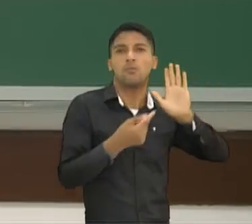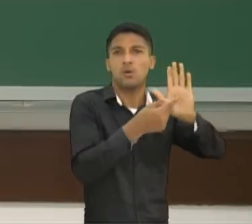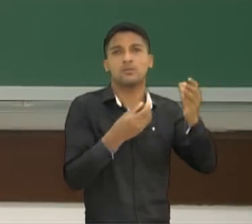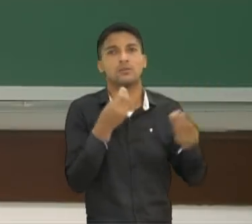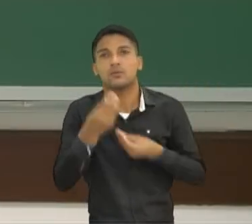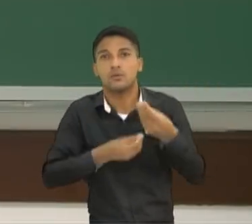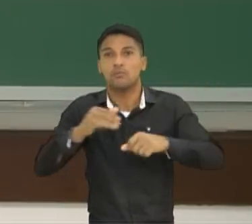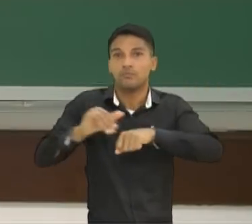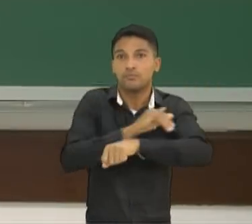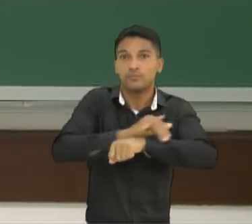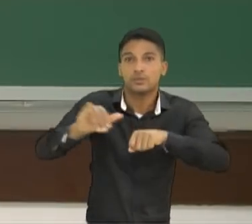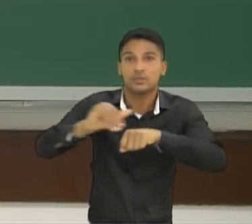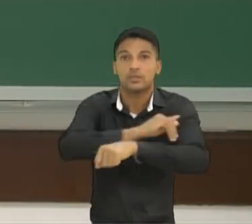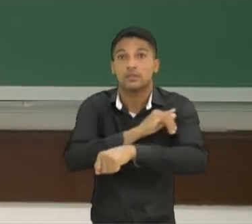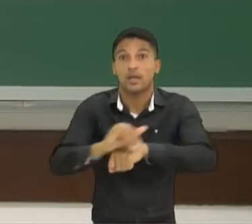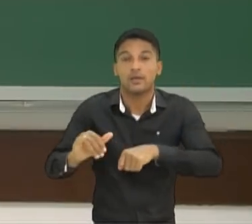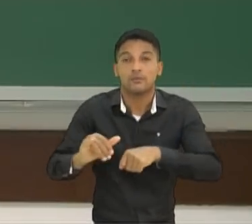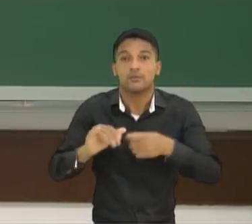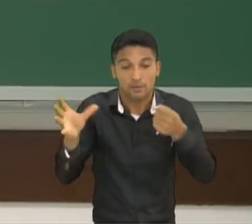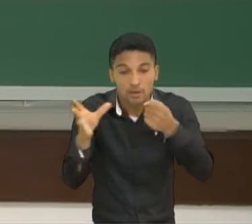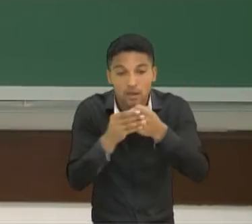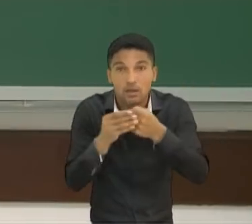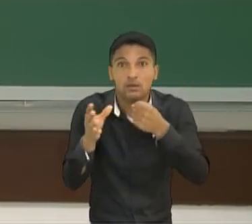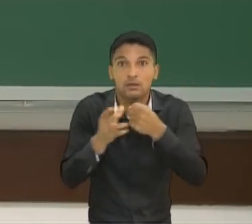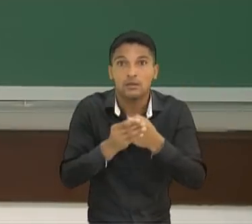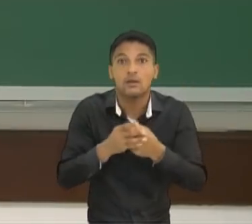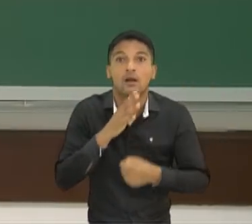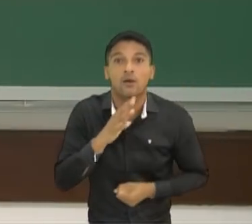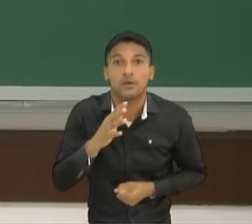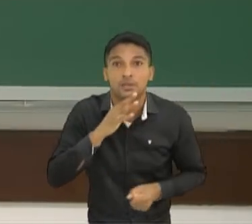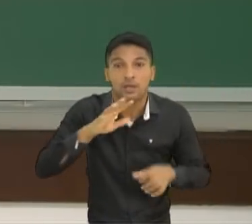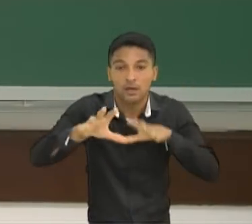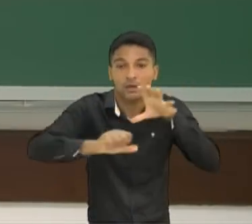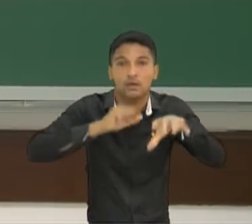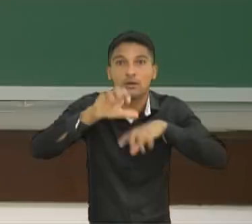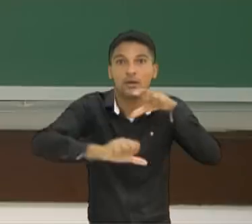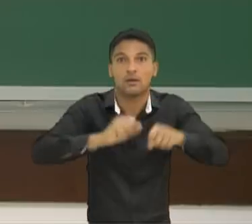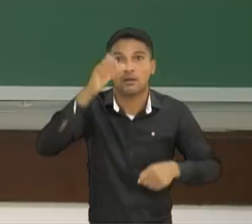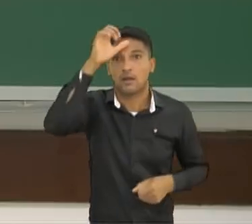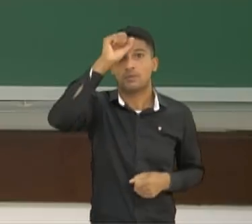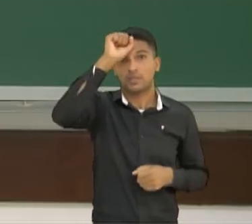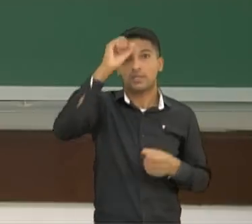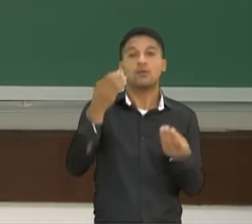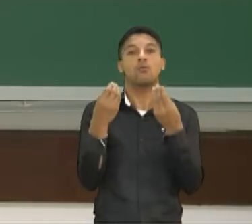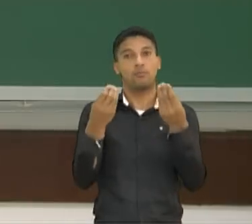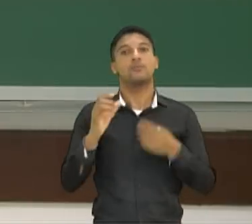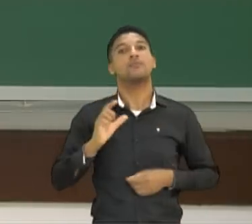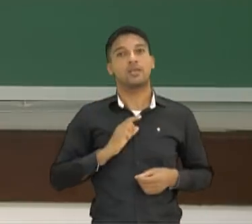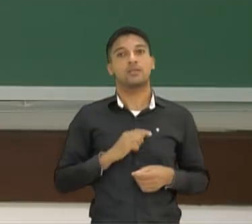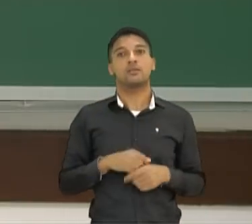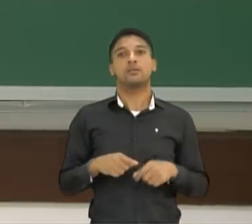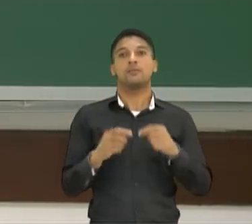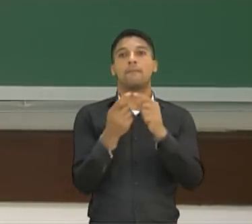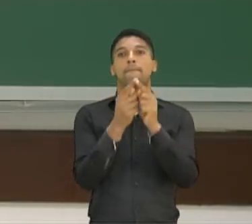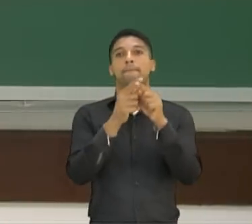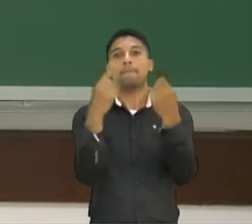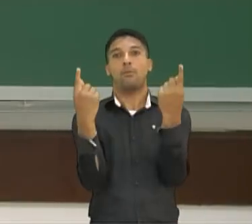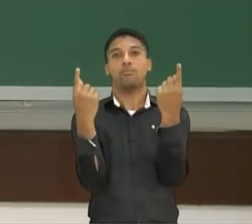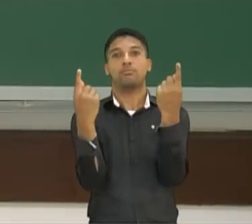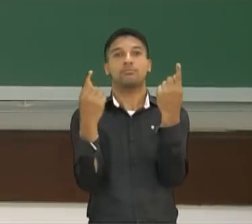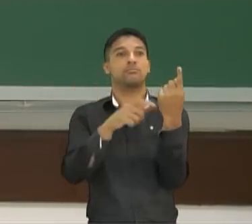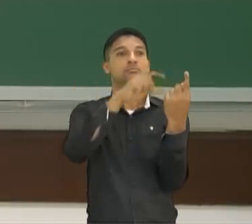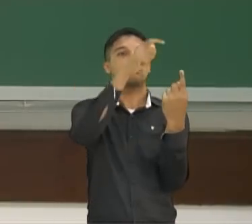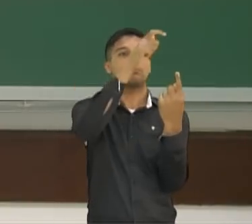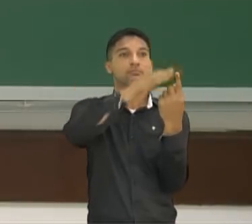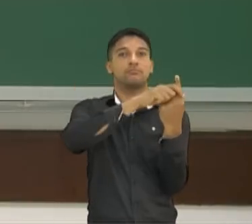existem mais de uma forma de conhecer, tá? E hoje a gente vai ver algumas delas, tá? Então, em teoria do conhecimento,